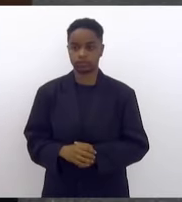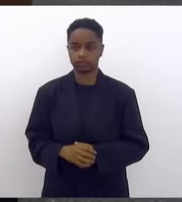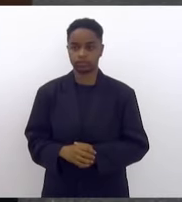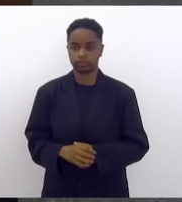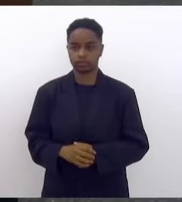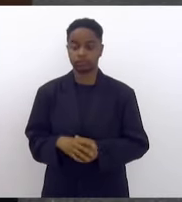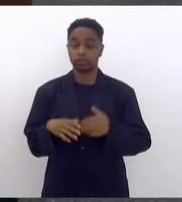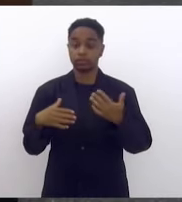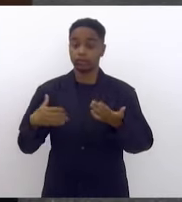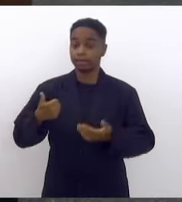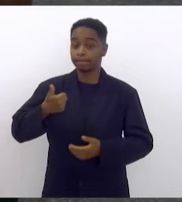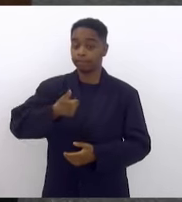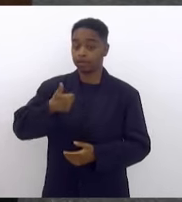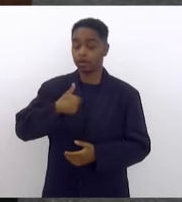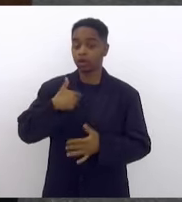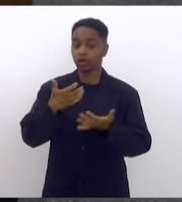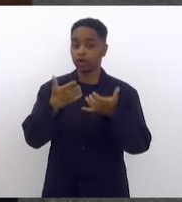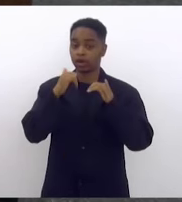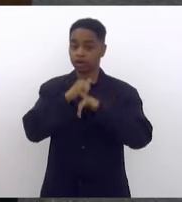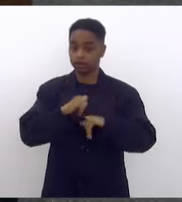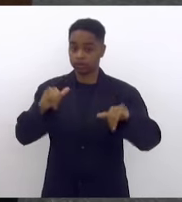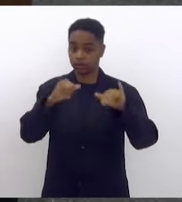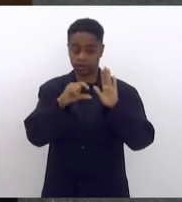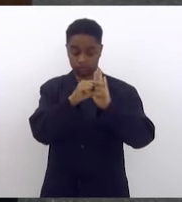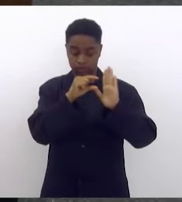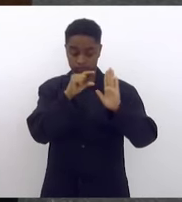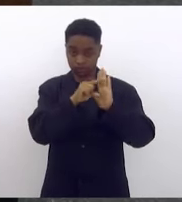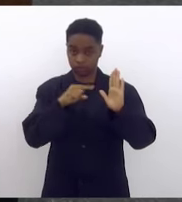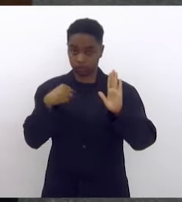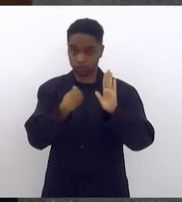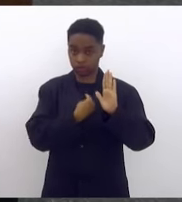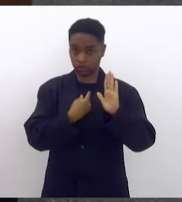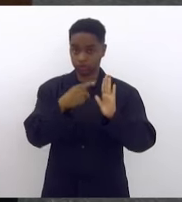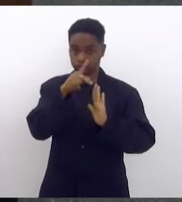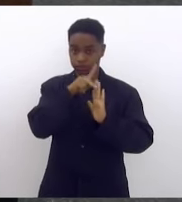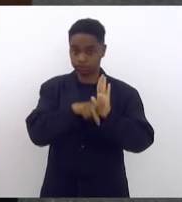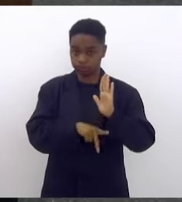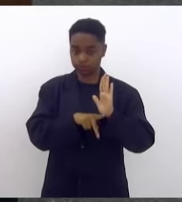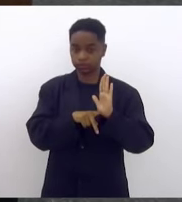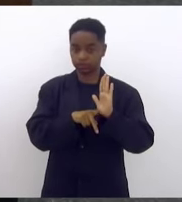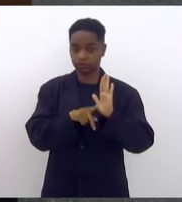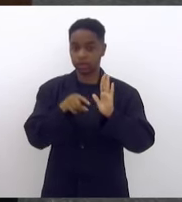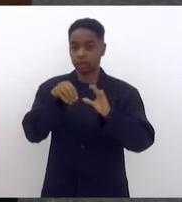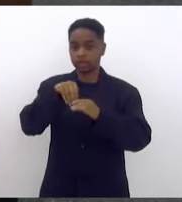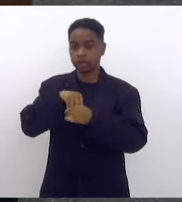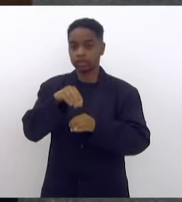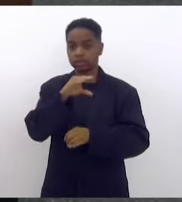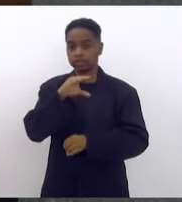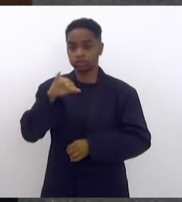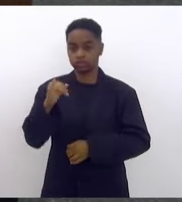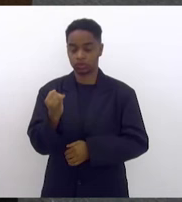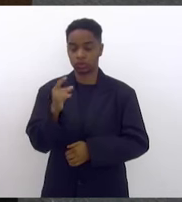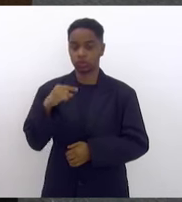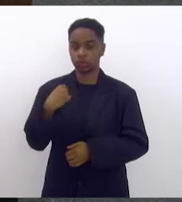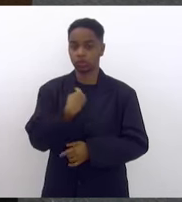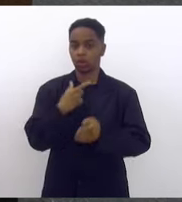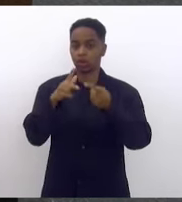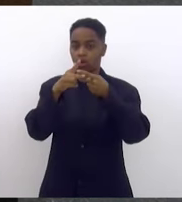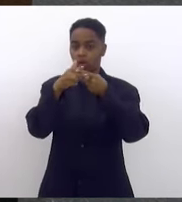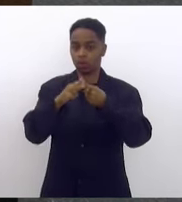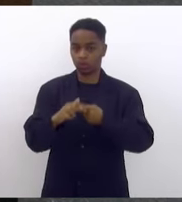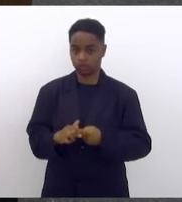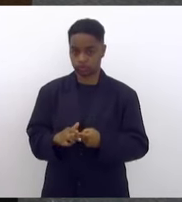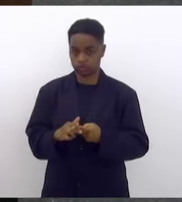Primeiro, presidente, para dizer que na ementa do nosso projeto, nós já na CCJ havíamos feito uma